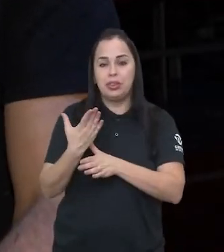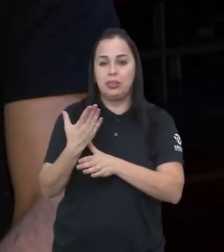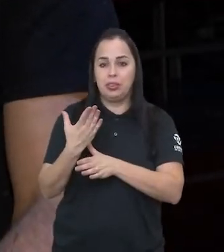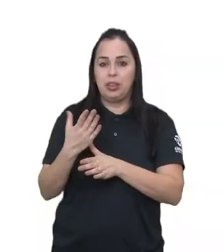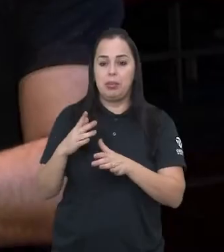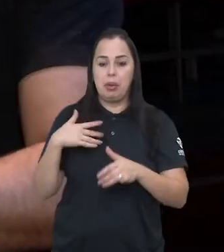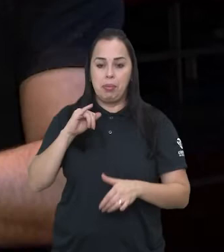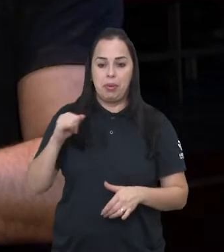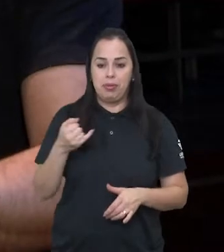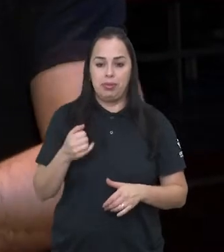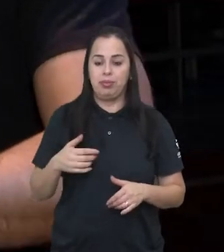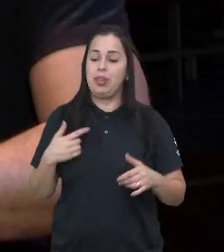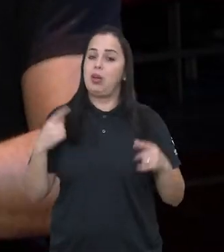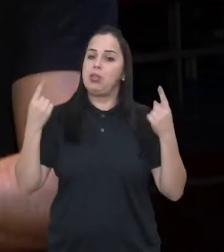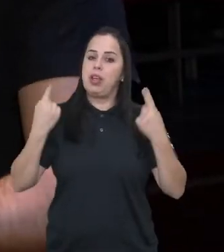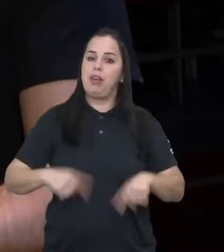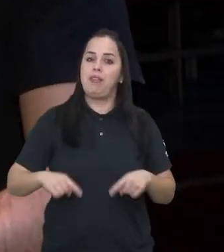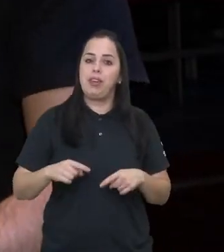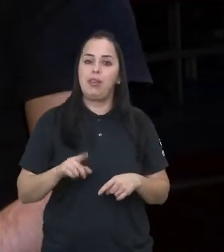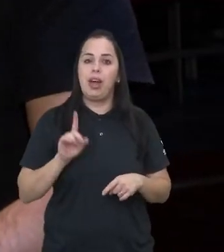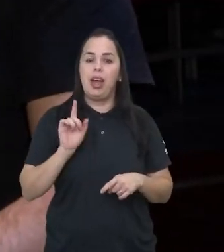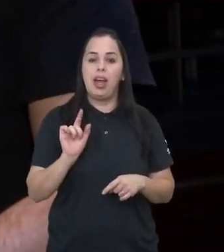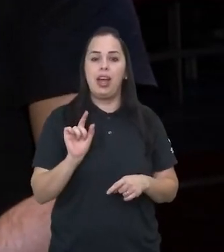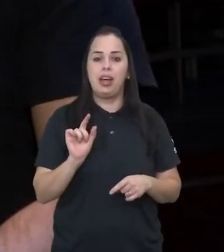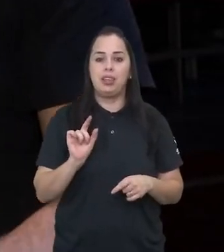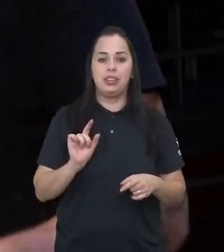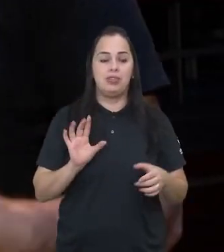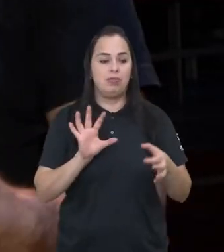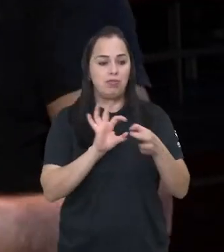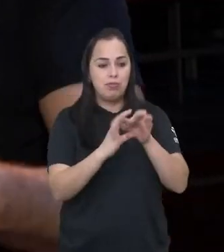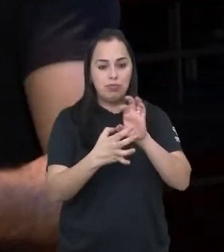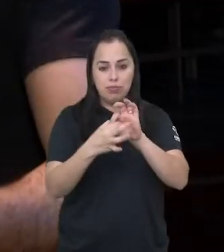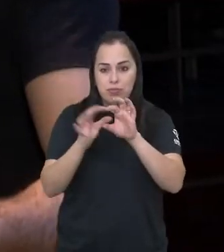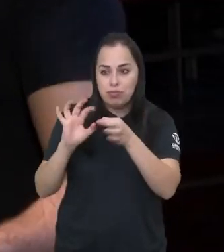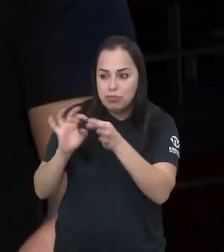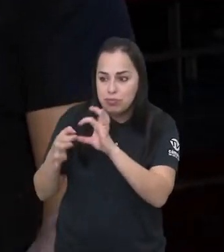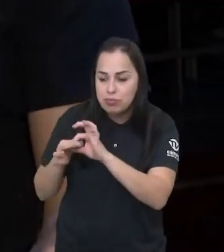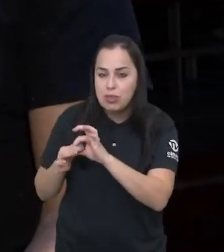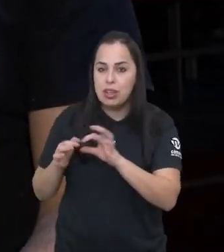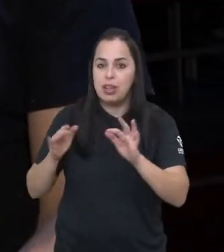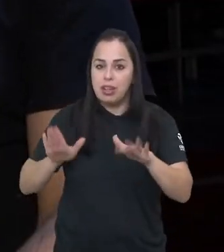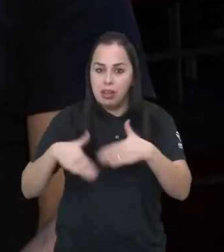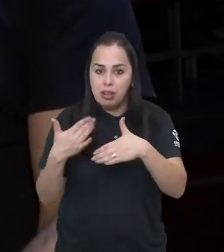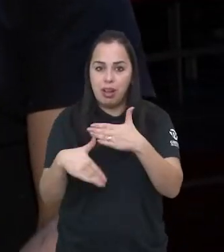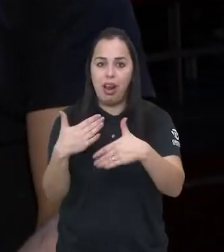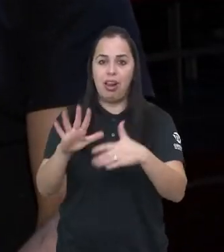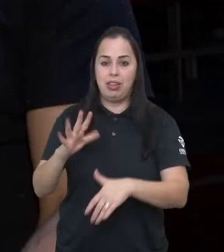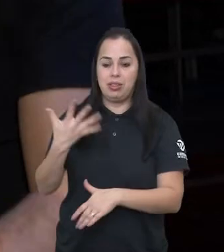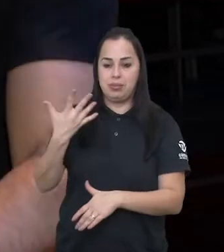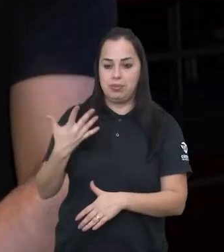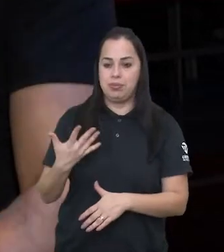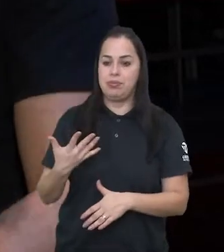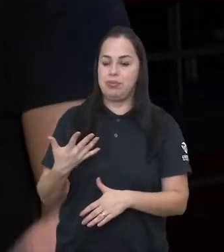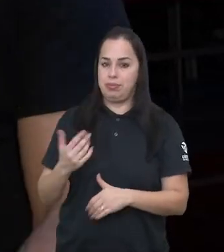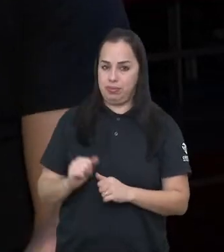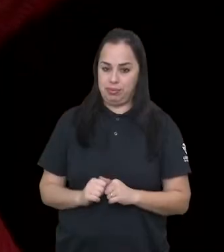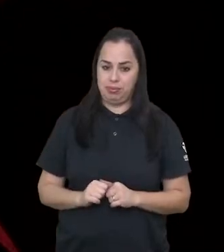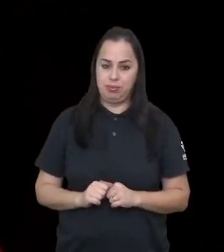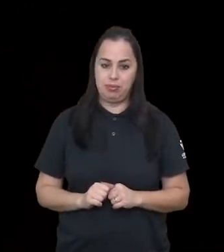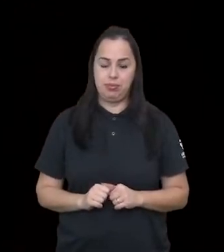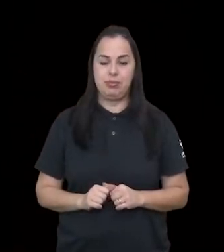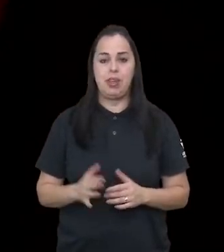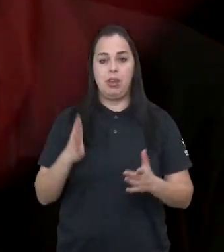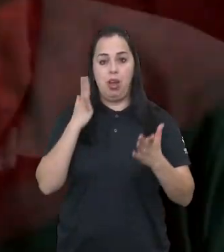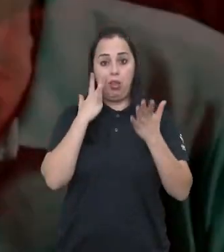conseguir usufruir. O desafio maior é essa grande conexão financeira entre todos e fazer isso fluir, né? De uma forma independente.